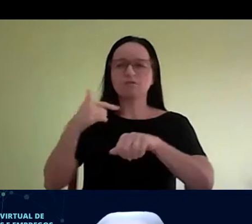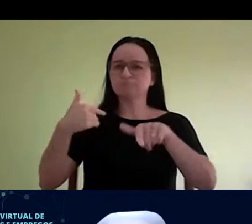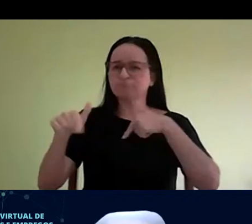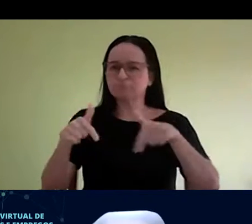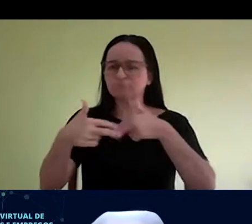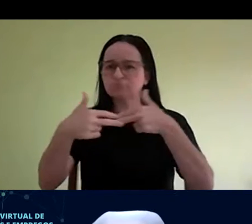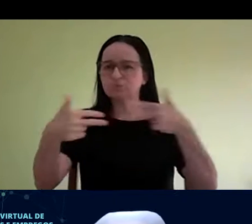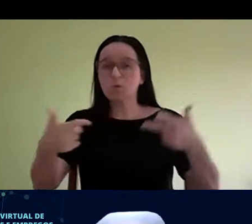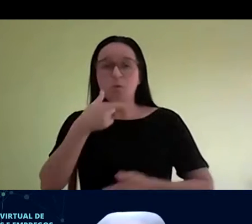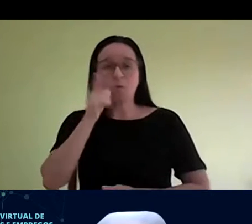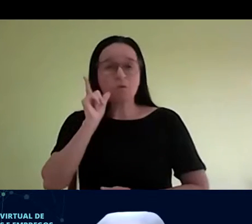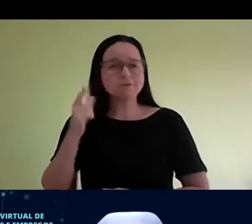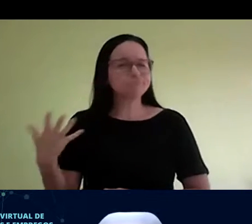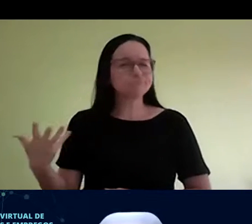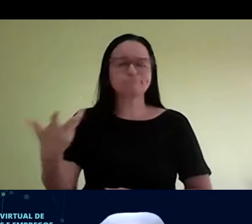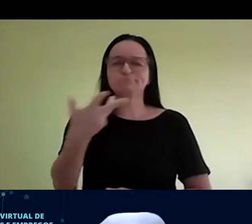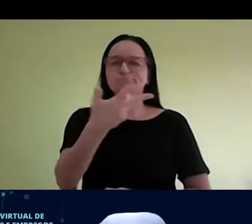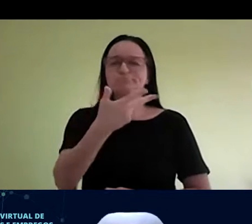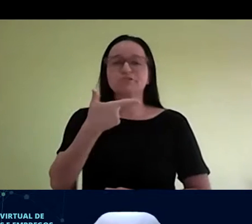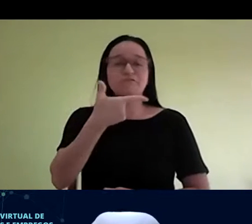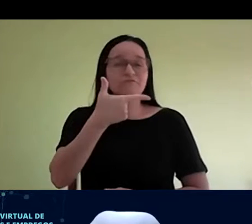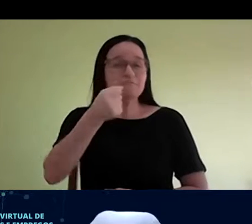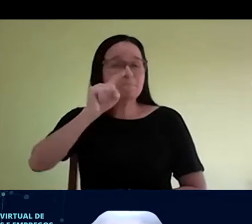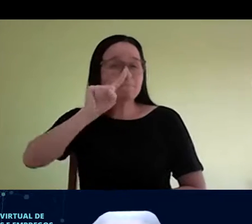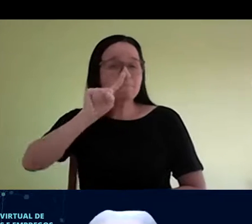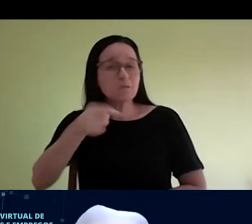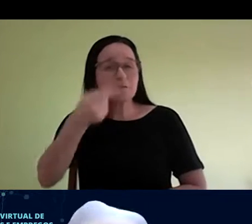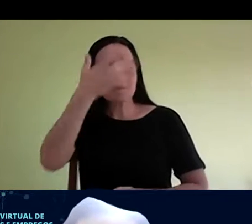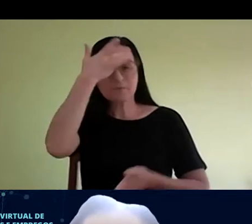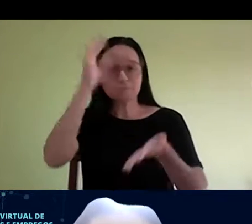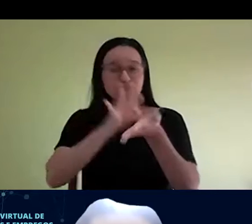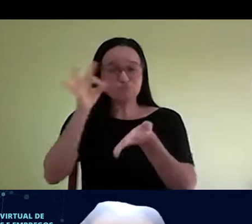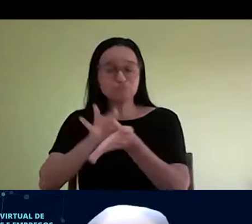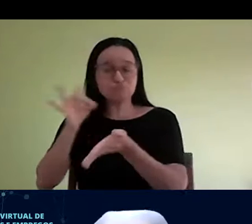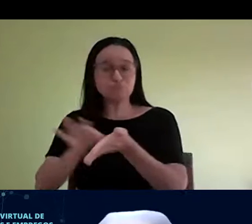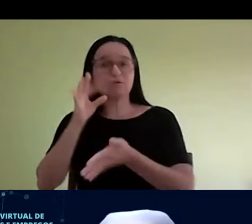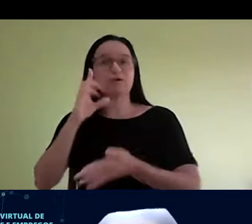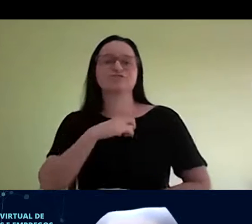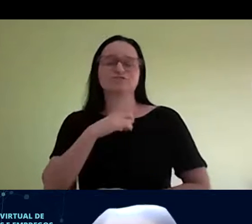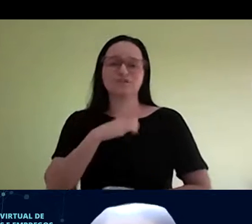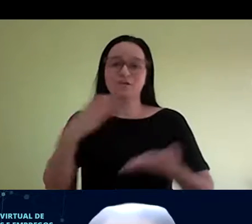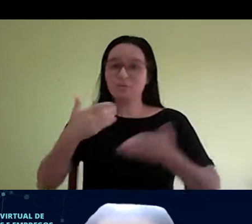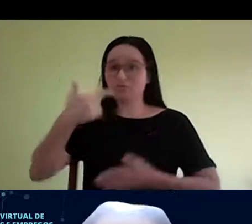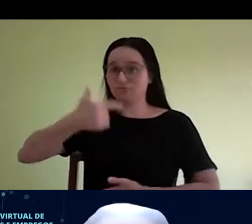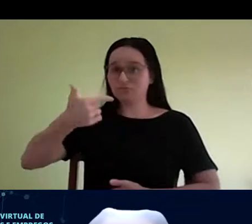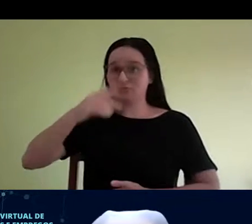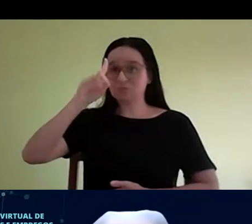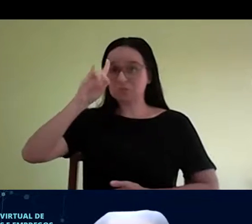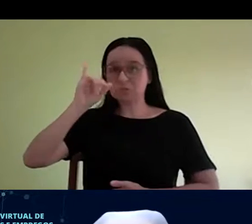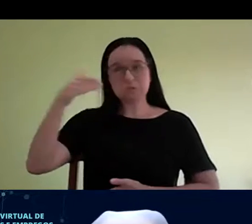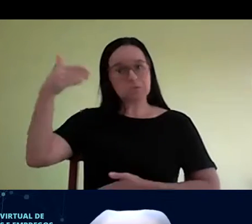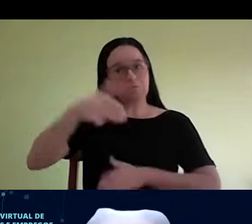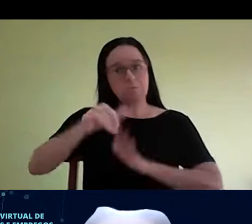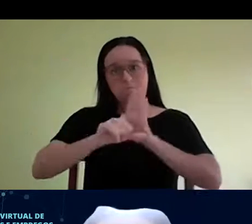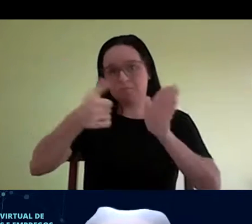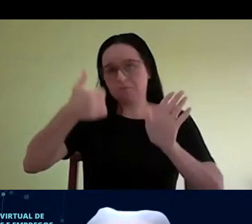tivemos mais de 20 mil candidaturas. E hoje é o segundo dia, não sei se você está participando pela primeira vez, mas eu quero dizer